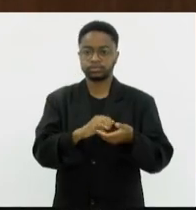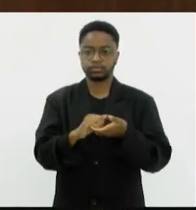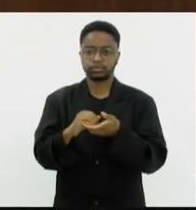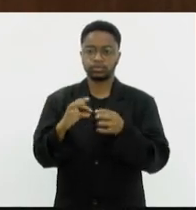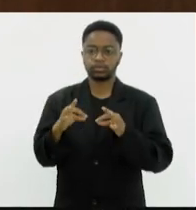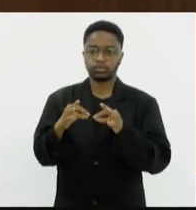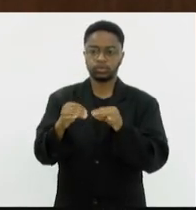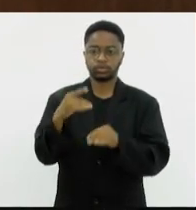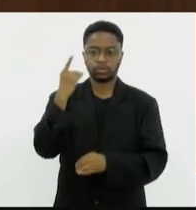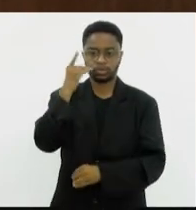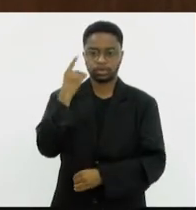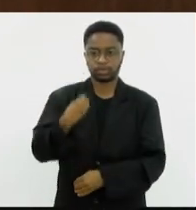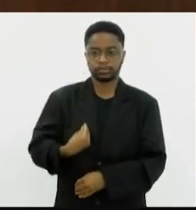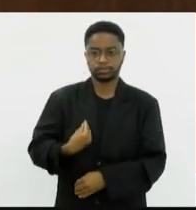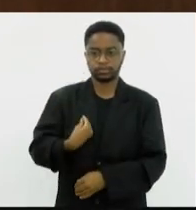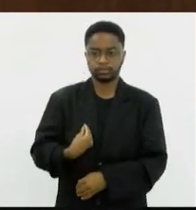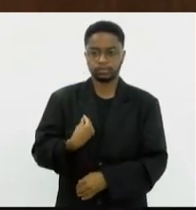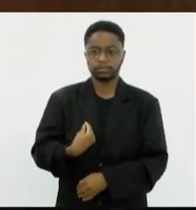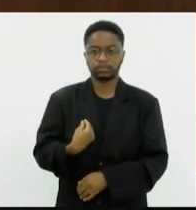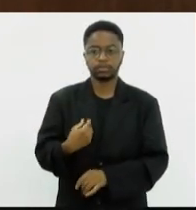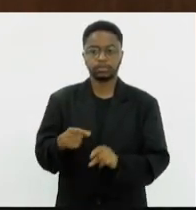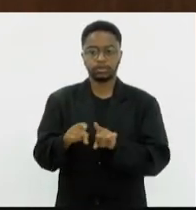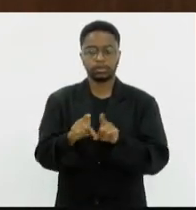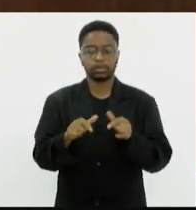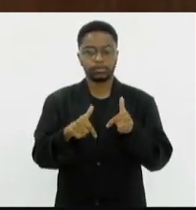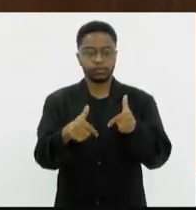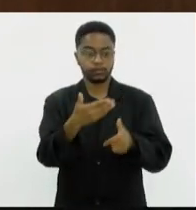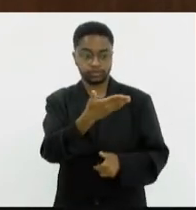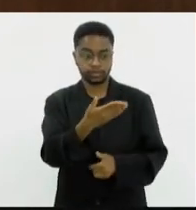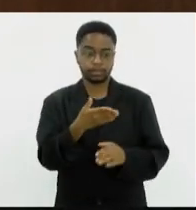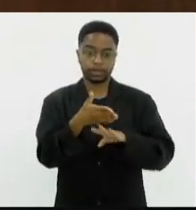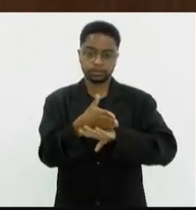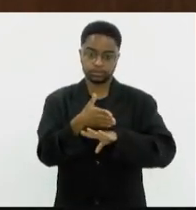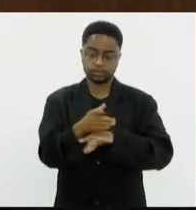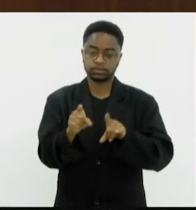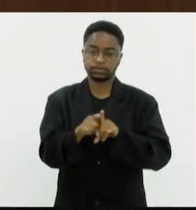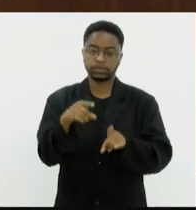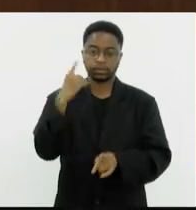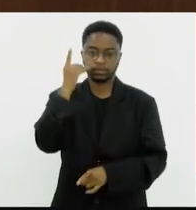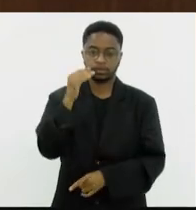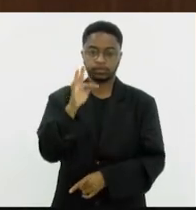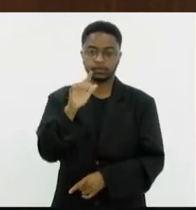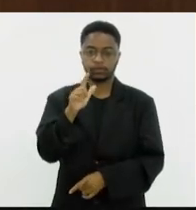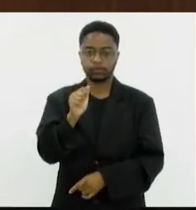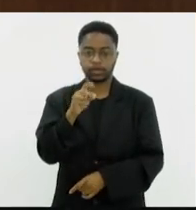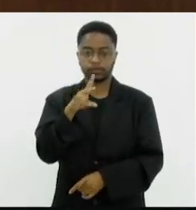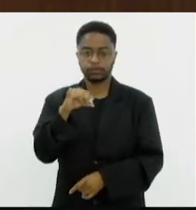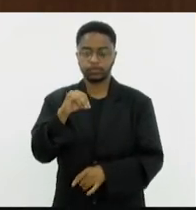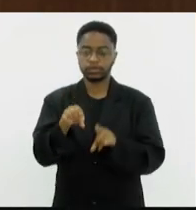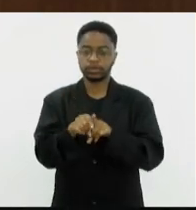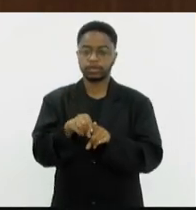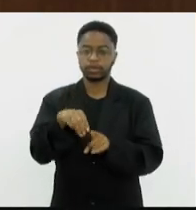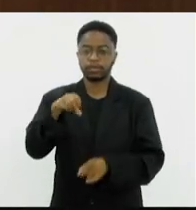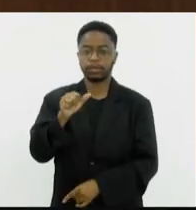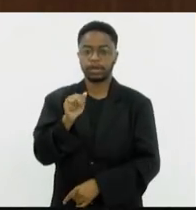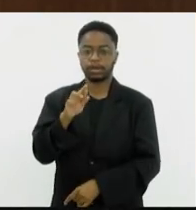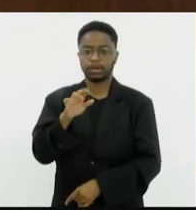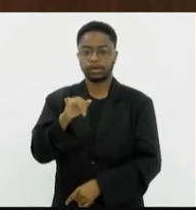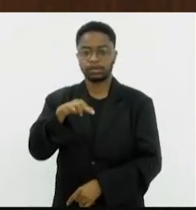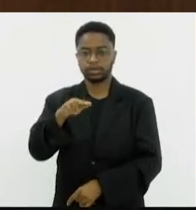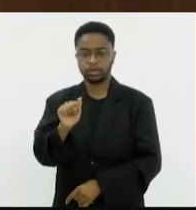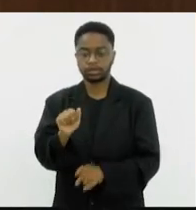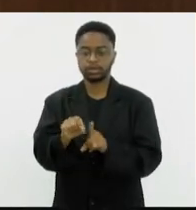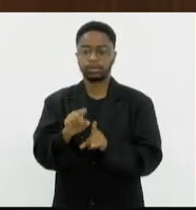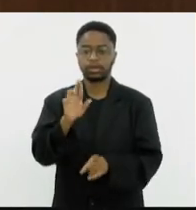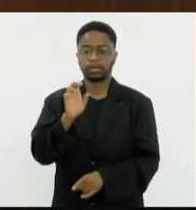que estão presentes nessa frente, Vossa Excelência também participa, né, o deputado Flávio Serafini, a deputada Marina do MST, a deputada